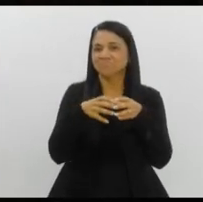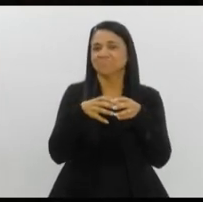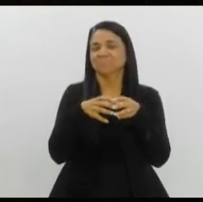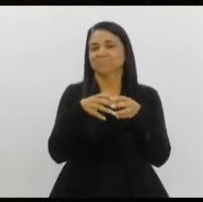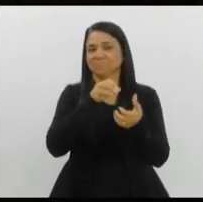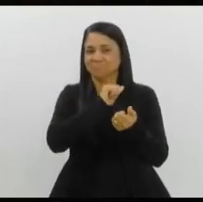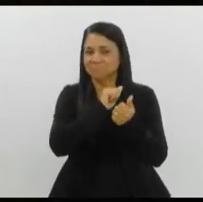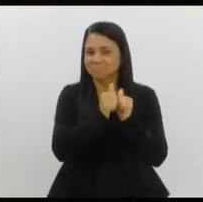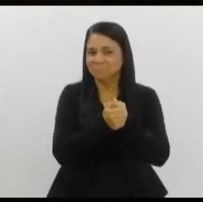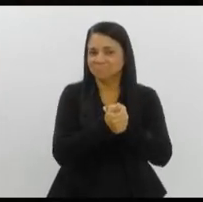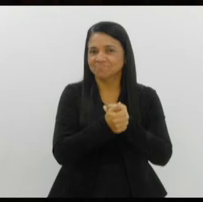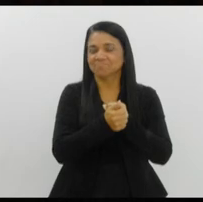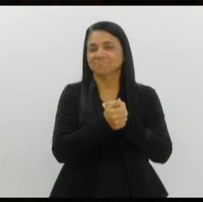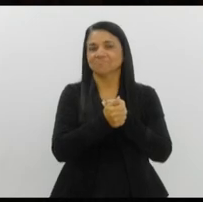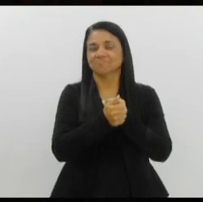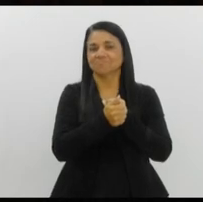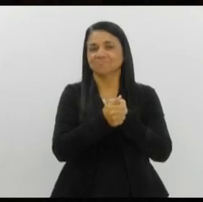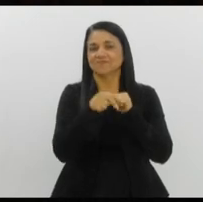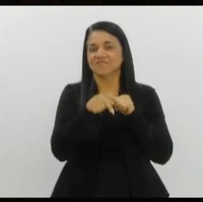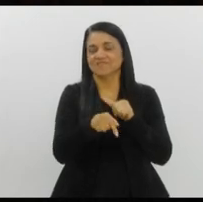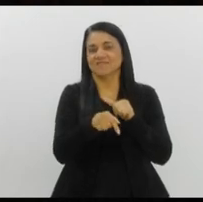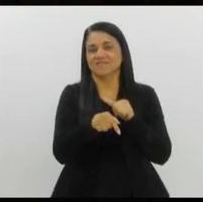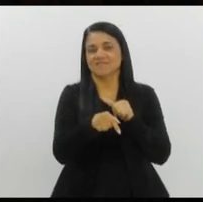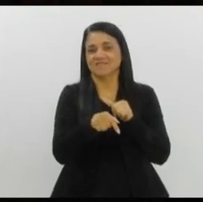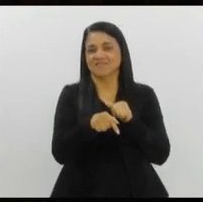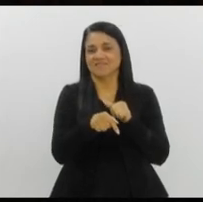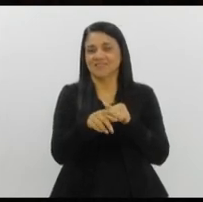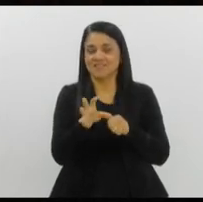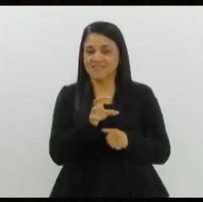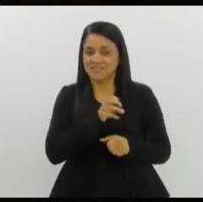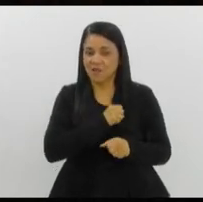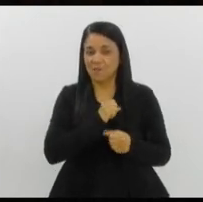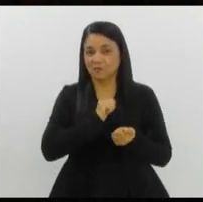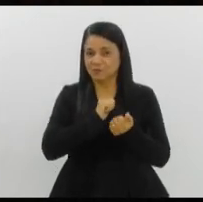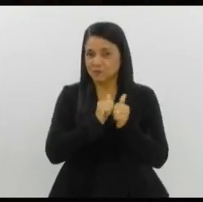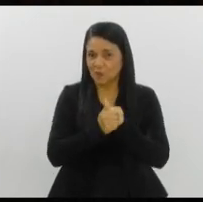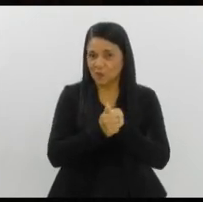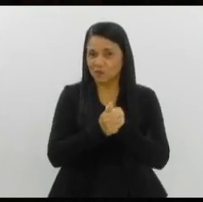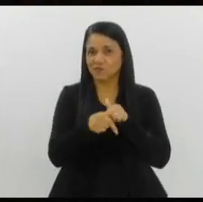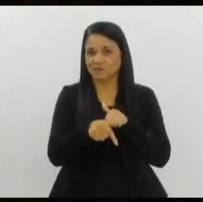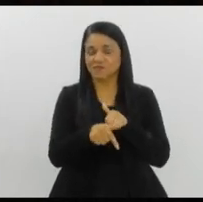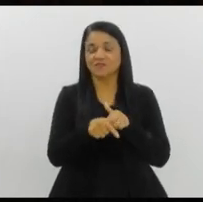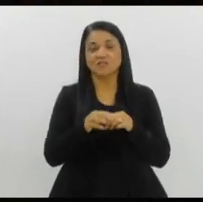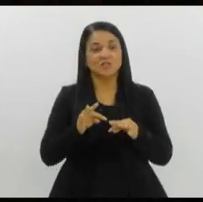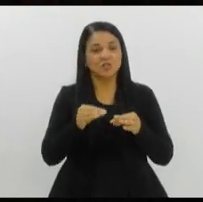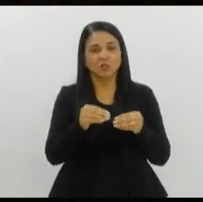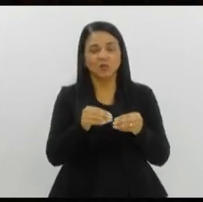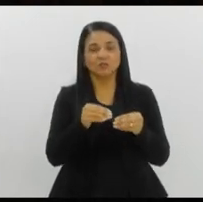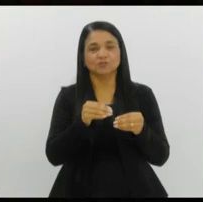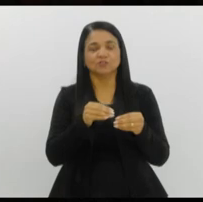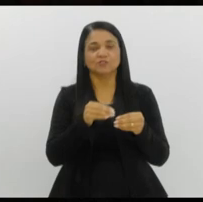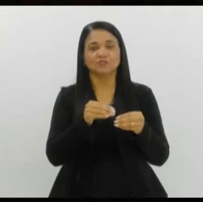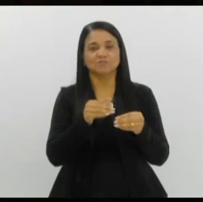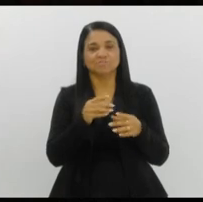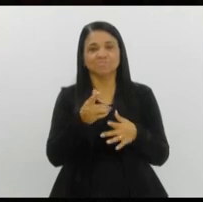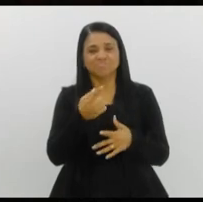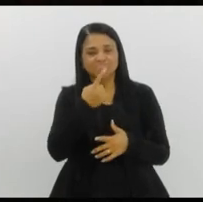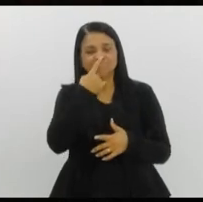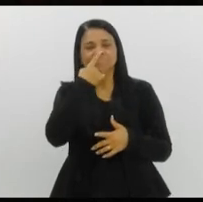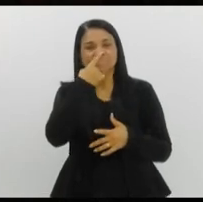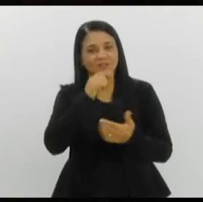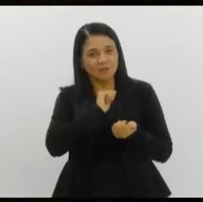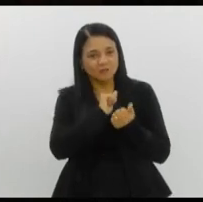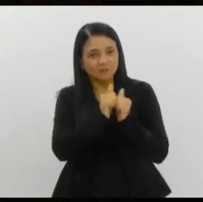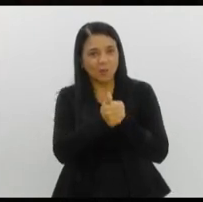que são os entusiastas do esporte, que são os amantes do esporte e todos aqueles que identificam no esporte